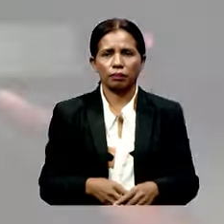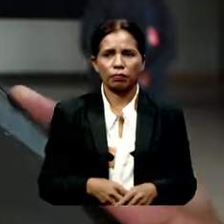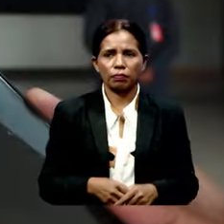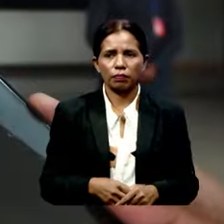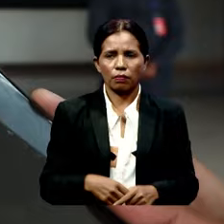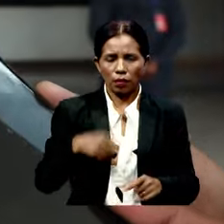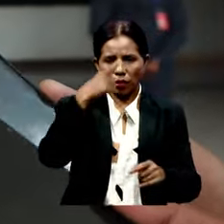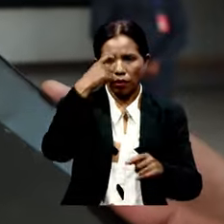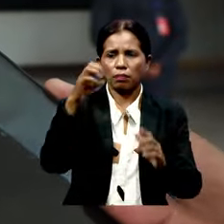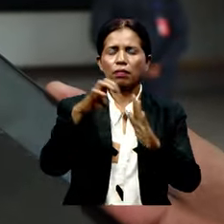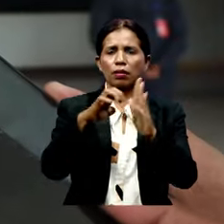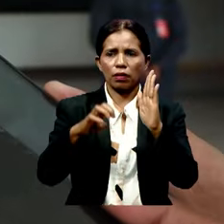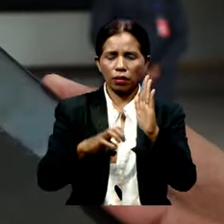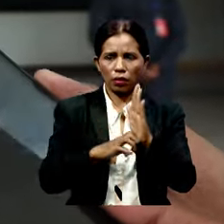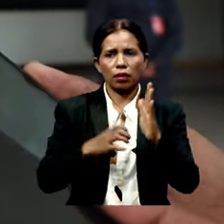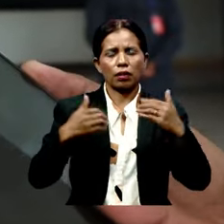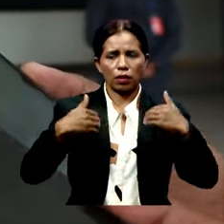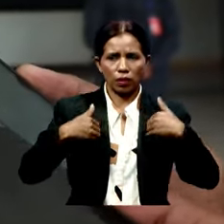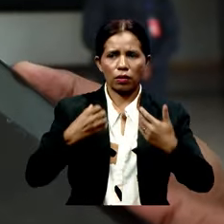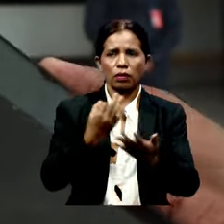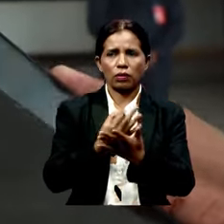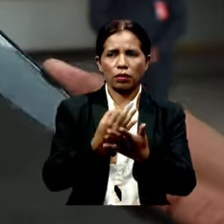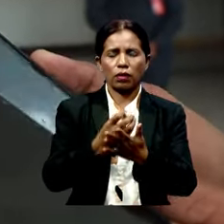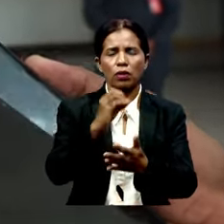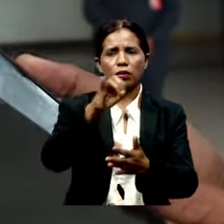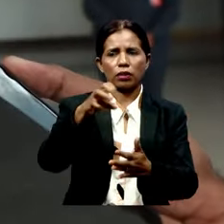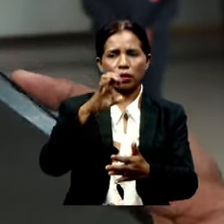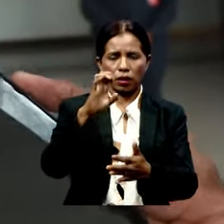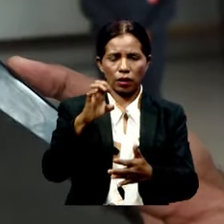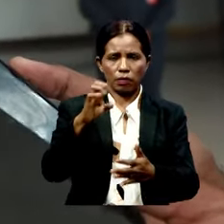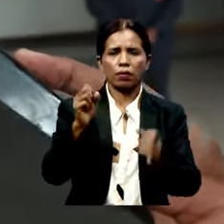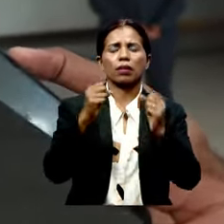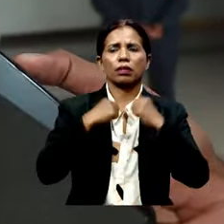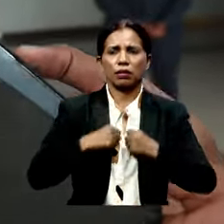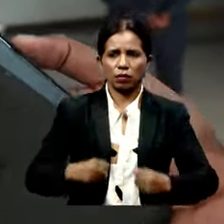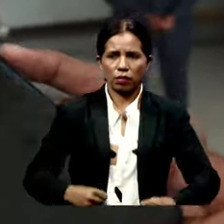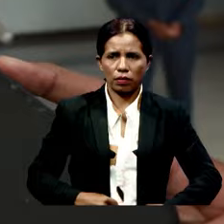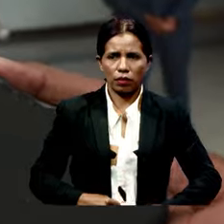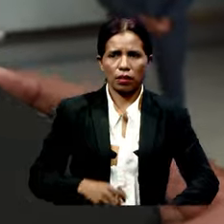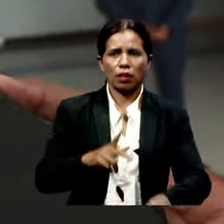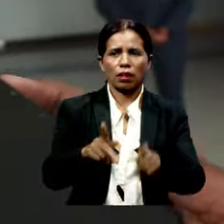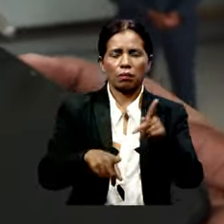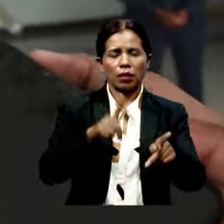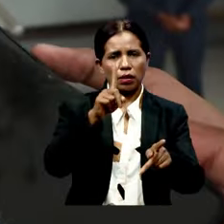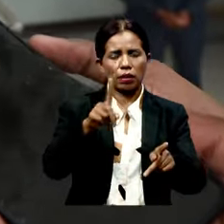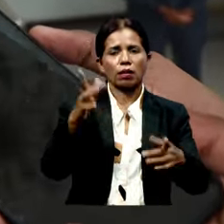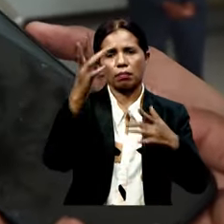também Estado. E o Orçamento Geral do Estado para a Saúde. É a medida que